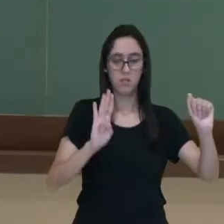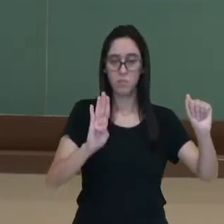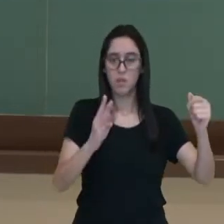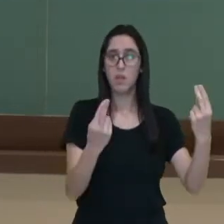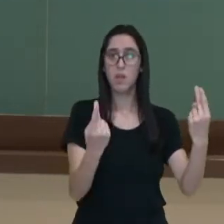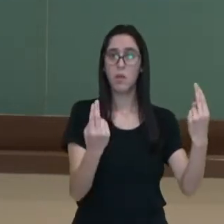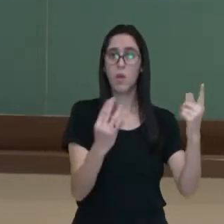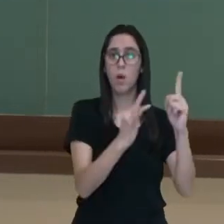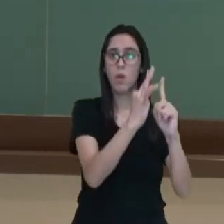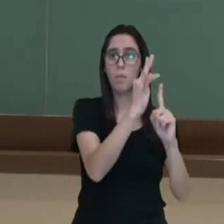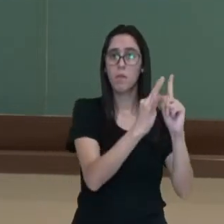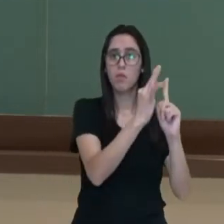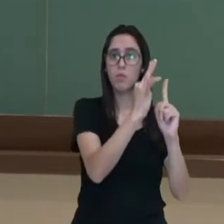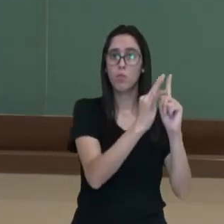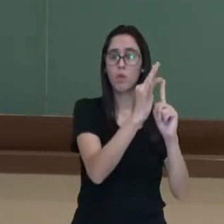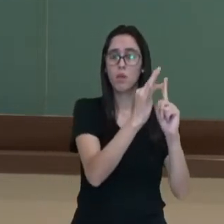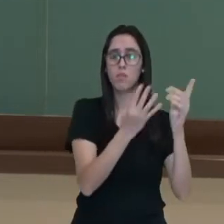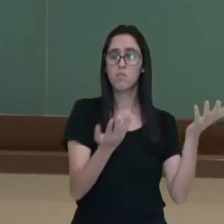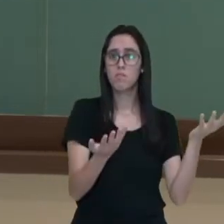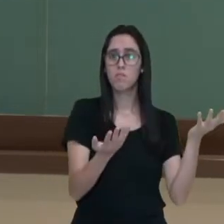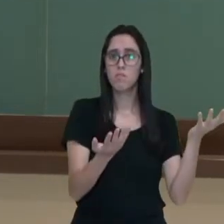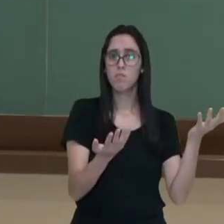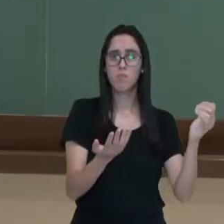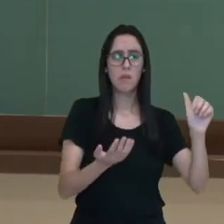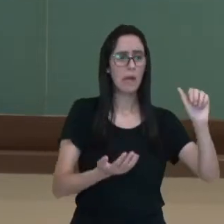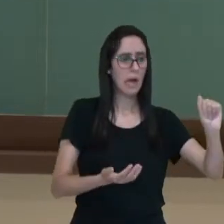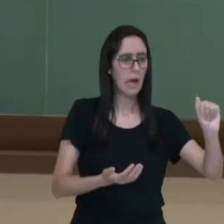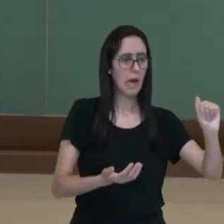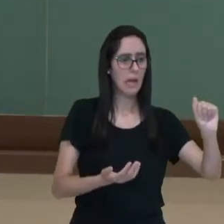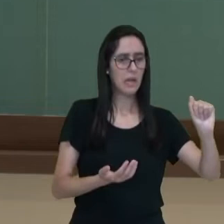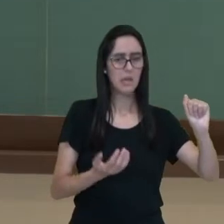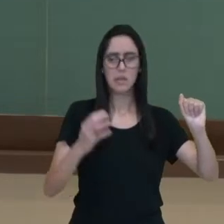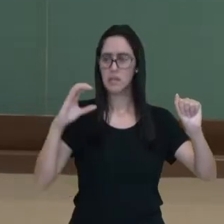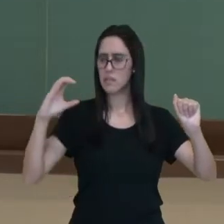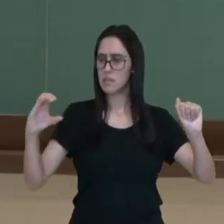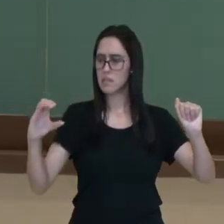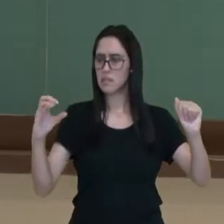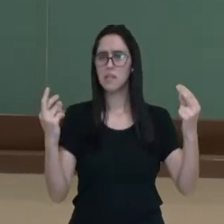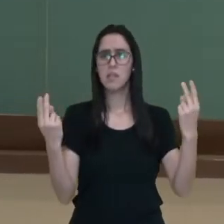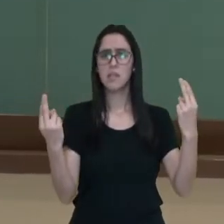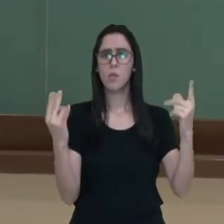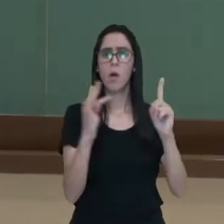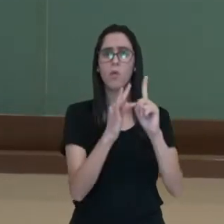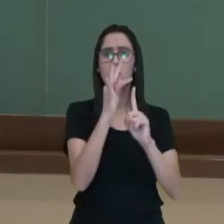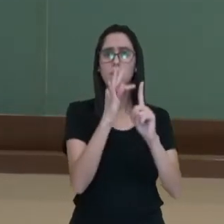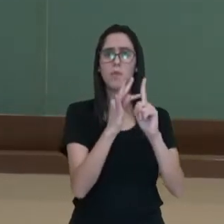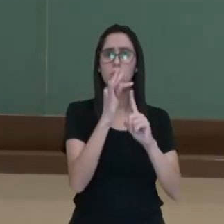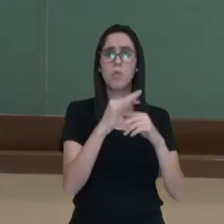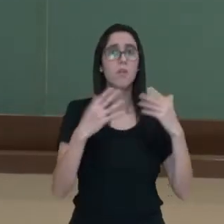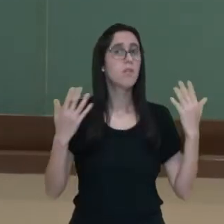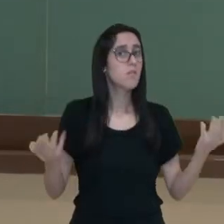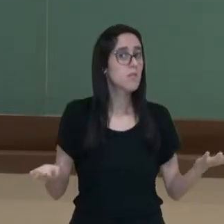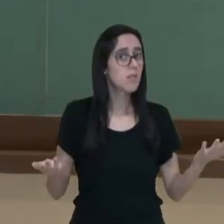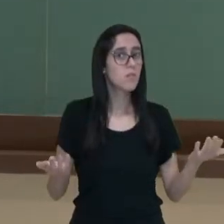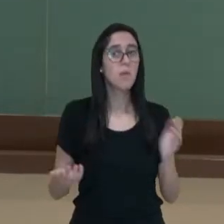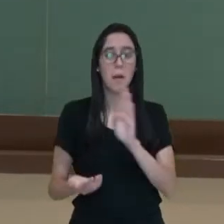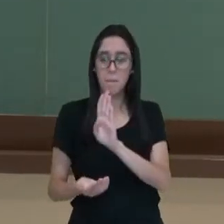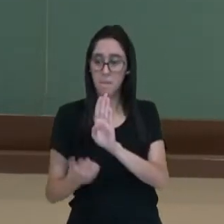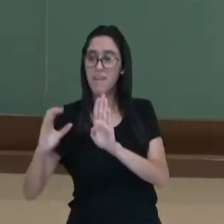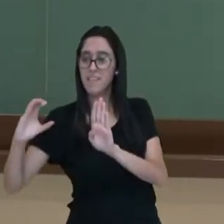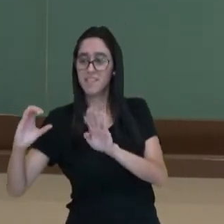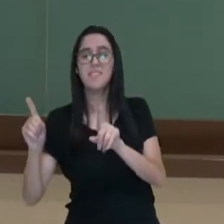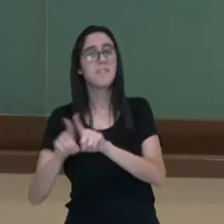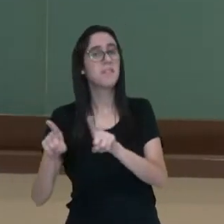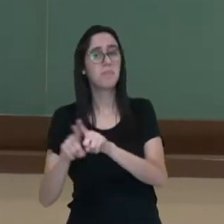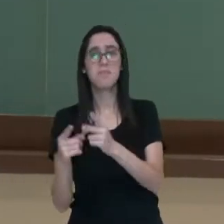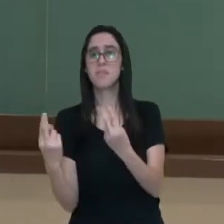do B, e se a temperatura do A também for igual à temperatura do C, obrigatoriamente B e C estarão